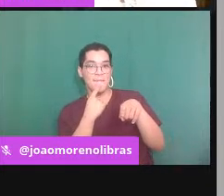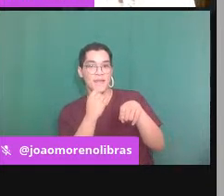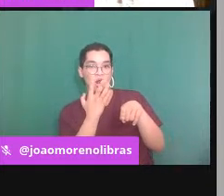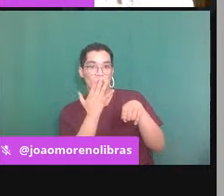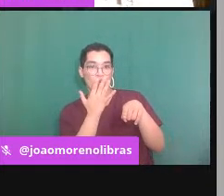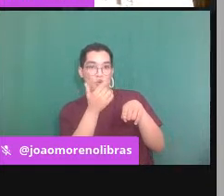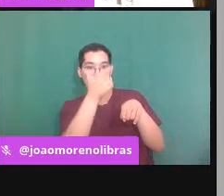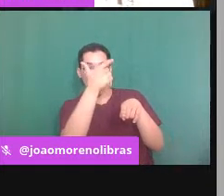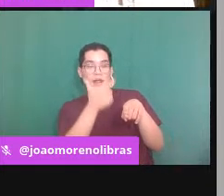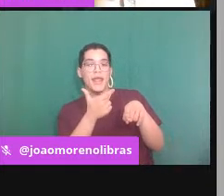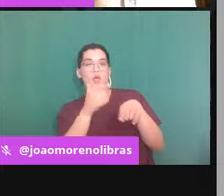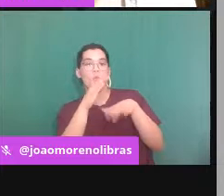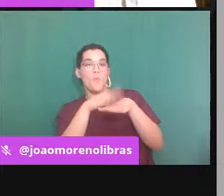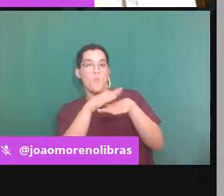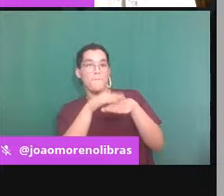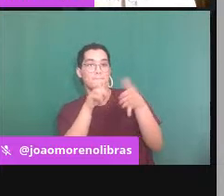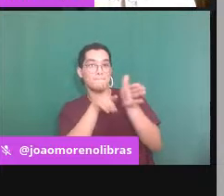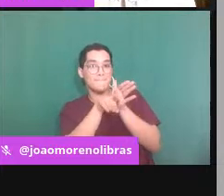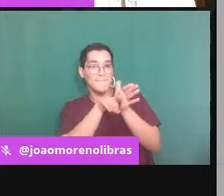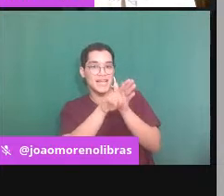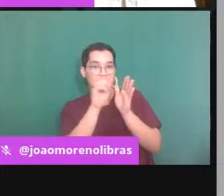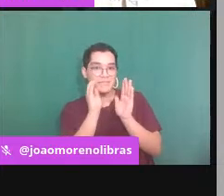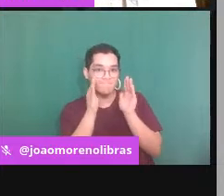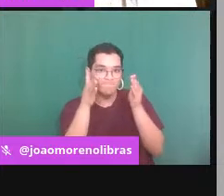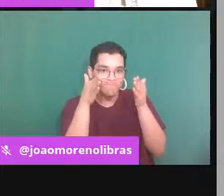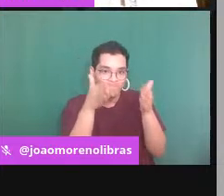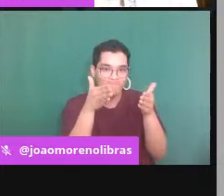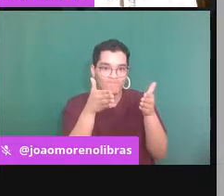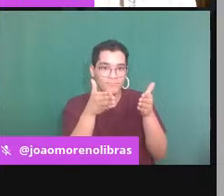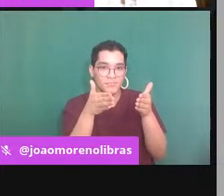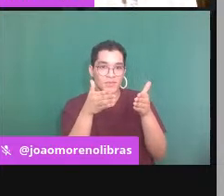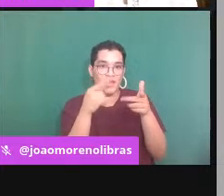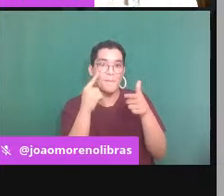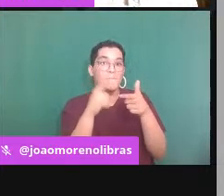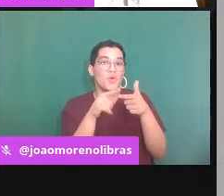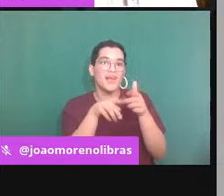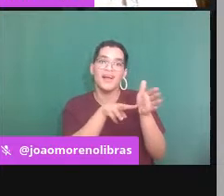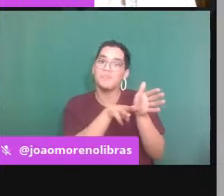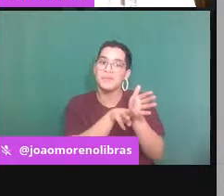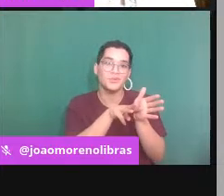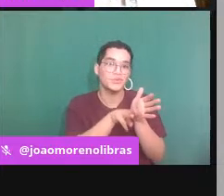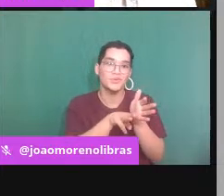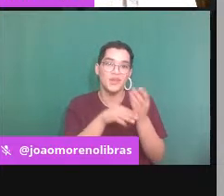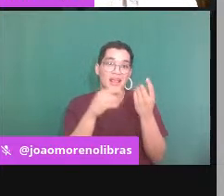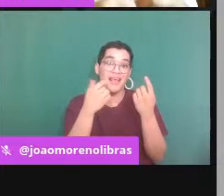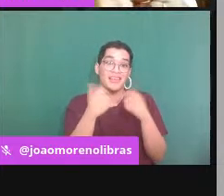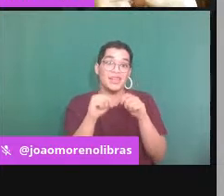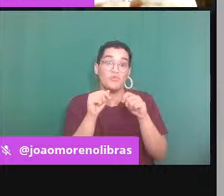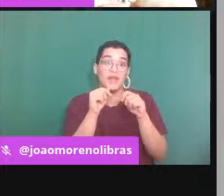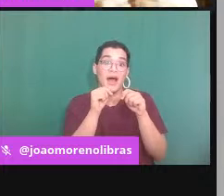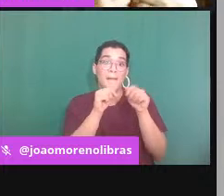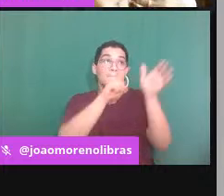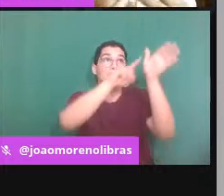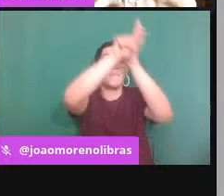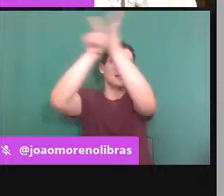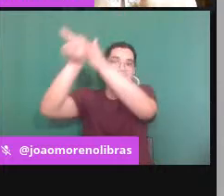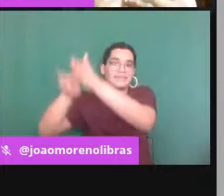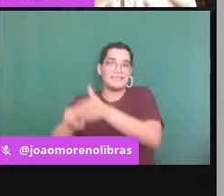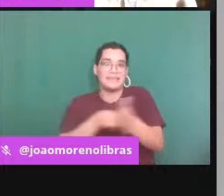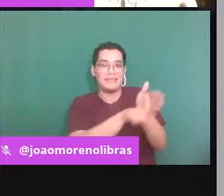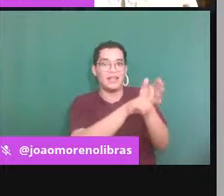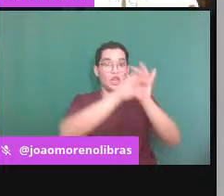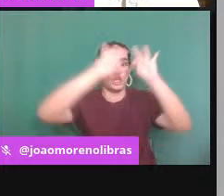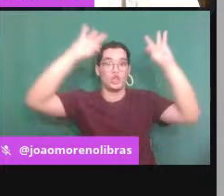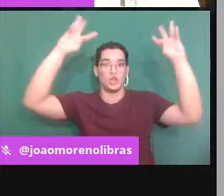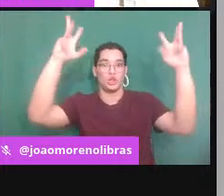uma questão metodológica, porque não dá para estudar estrutura composicional, sequência e planos de texto, seja para ensino de